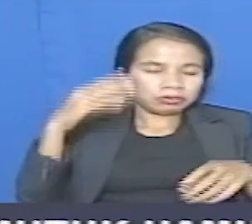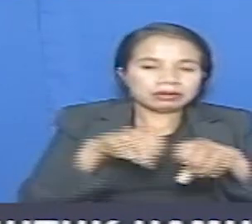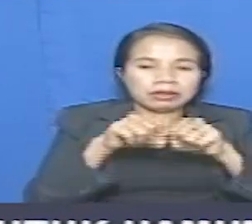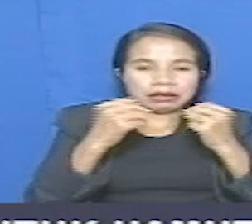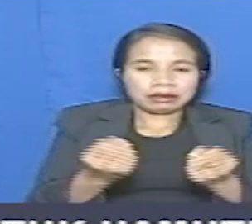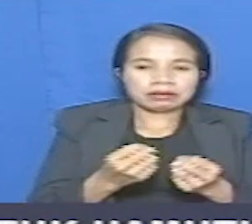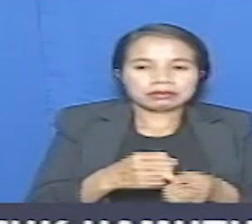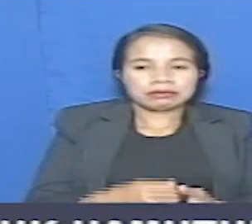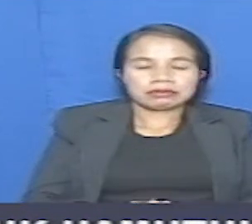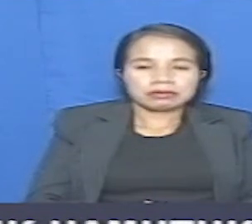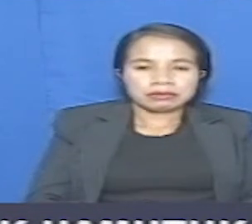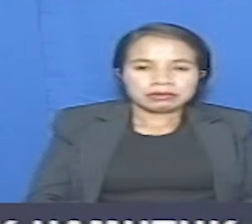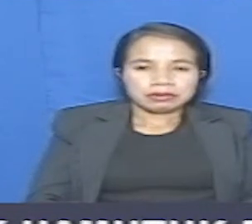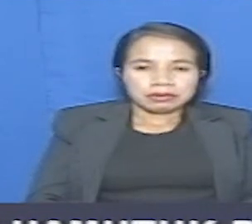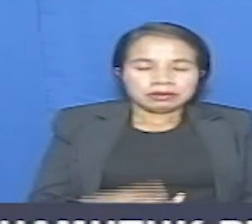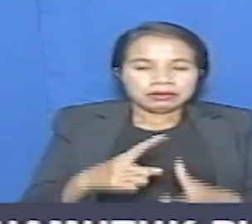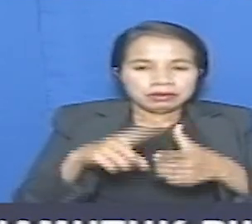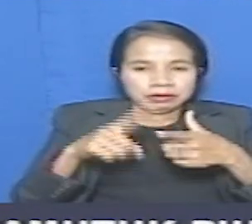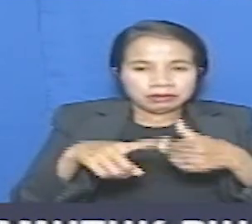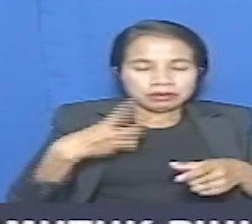total. A mim, depois de